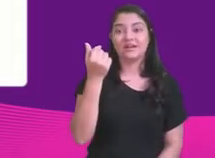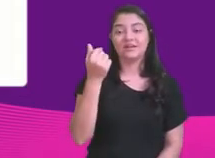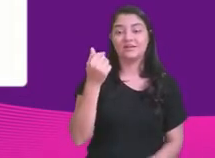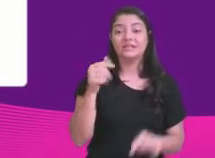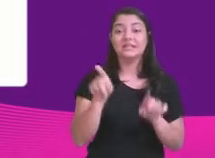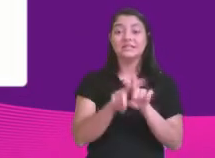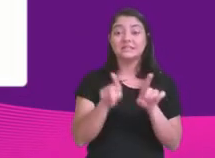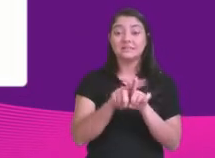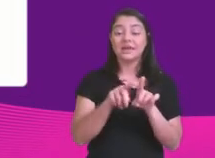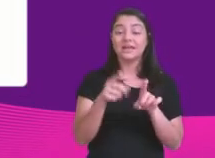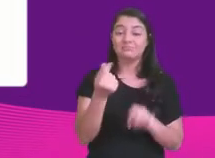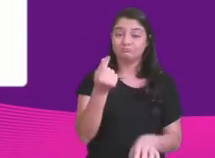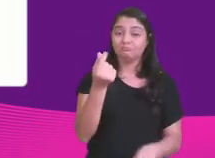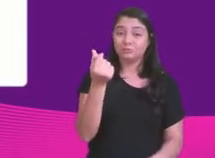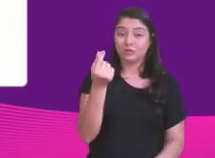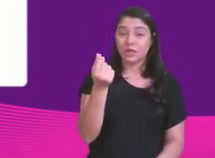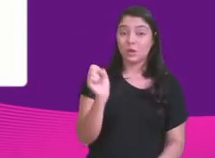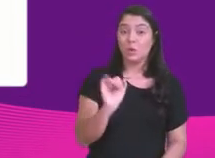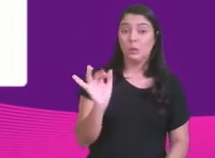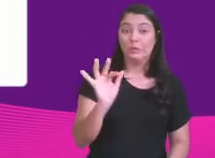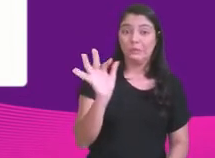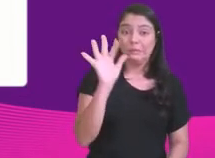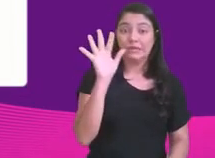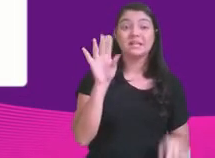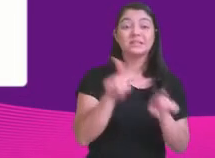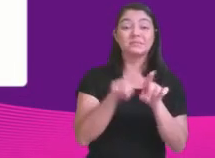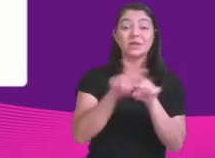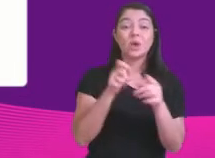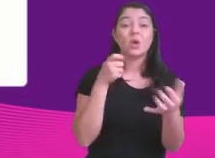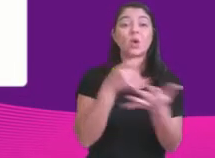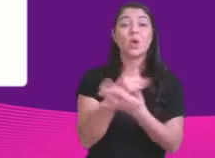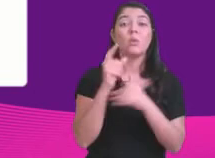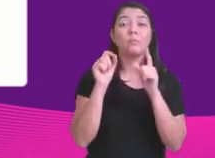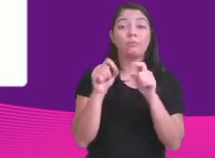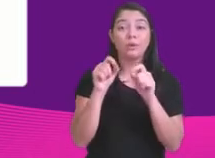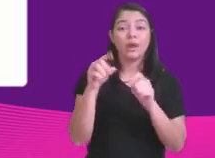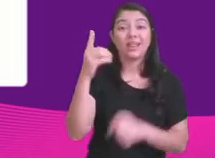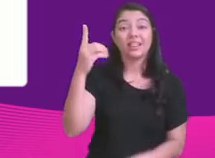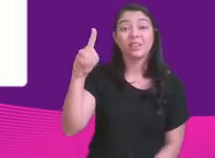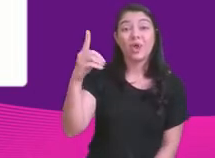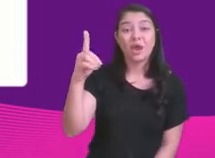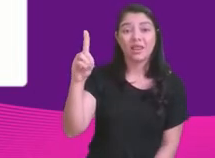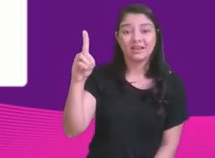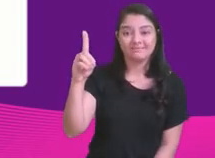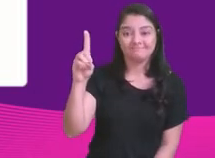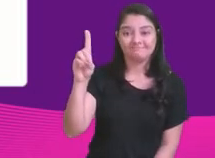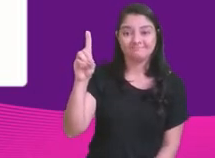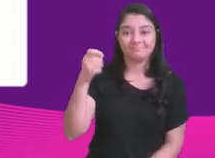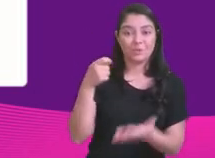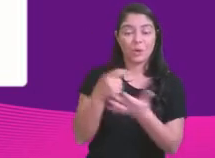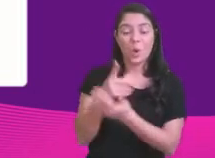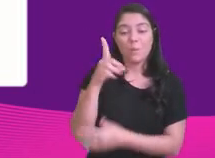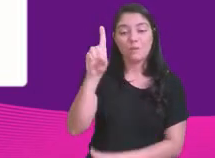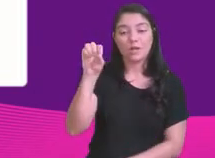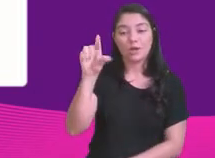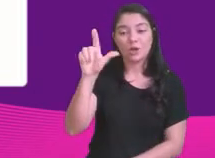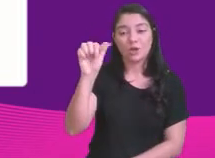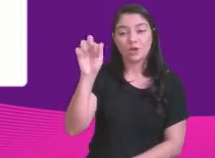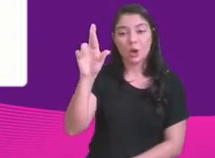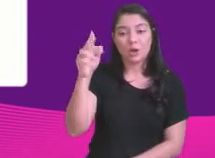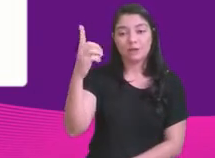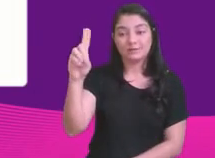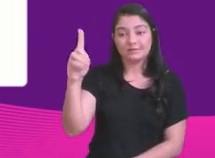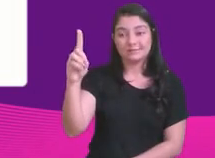desvalorização cambial, onde todos esses materiais são cotados em dólar, e esse custo, obviamente, é um